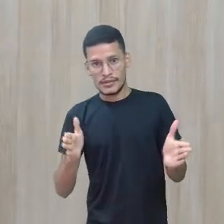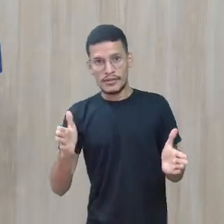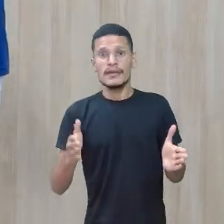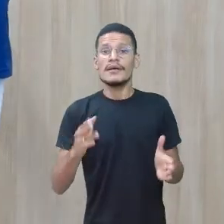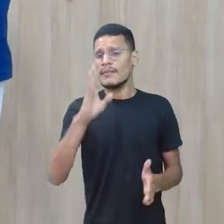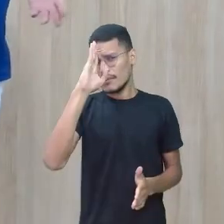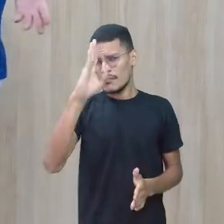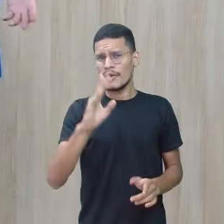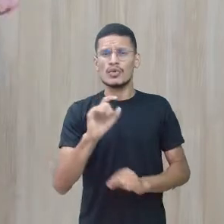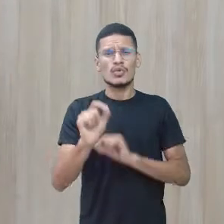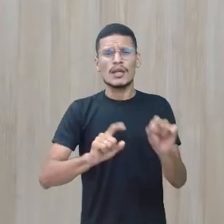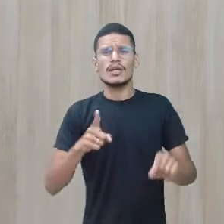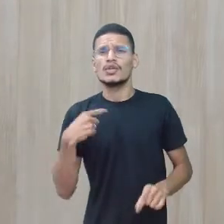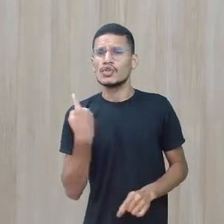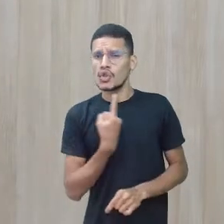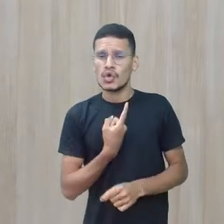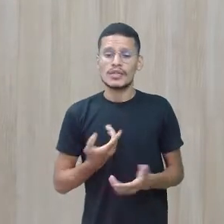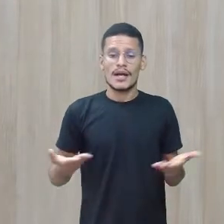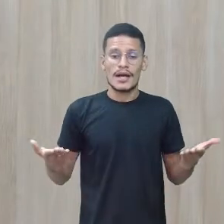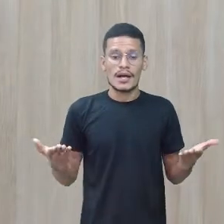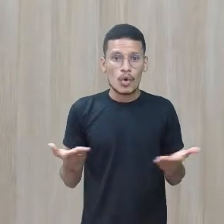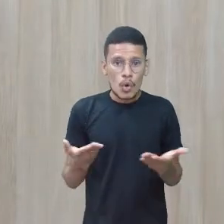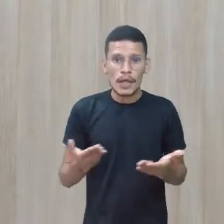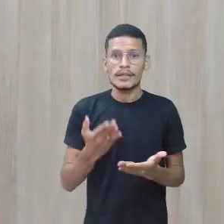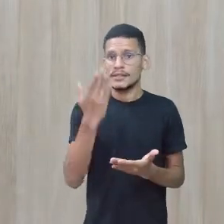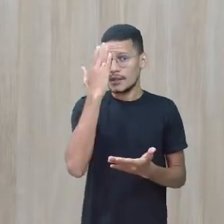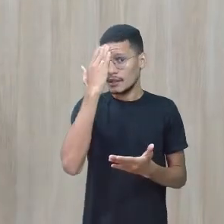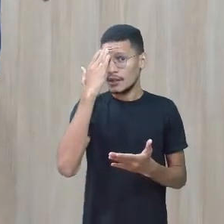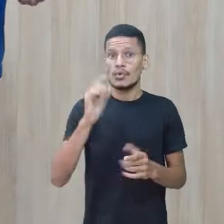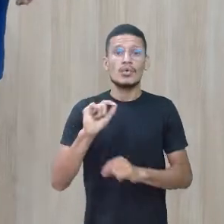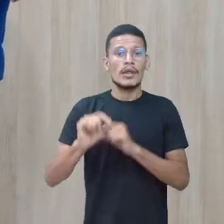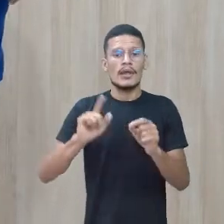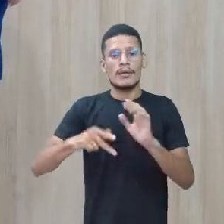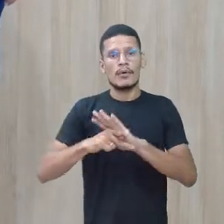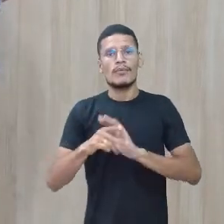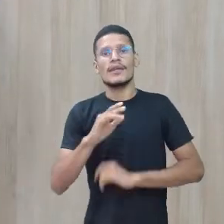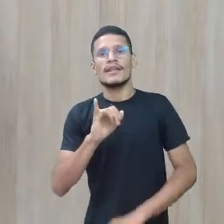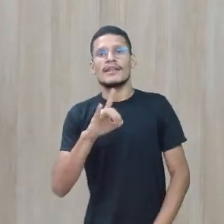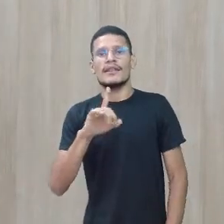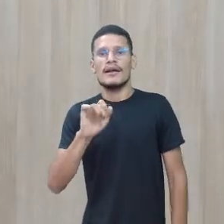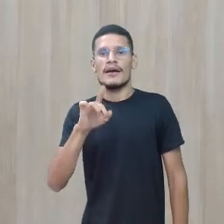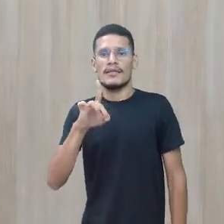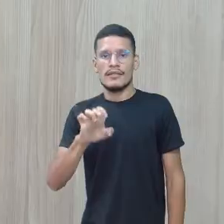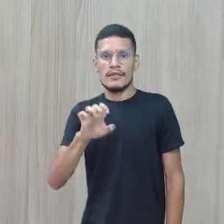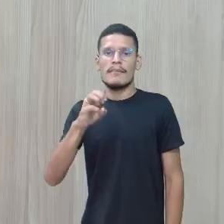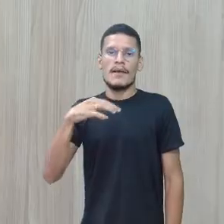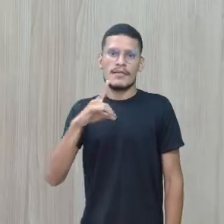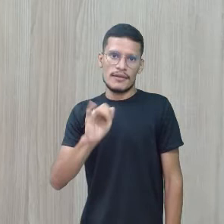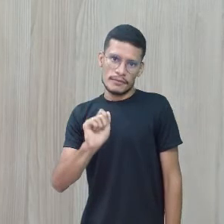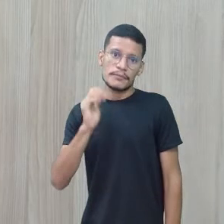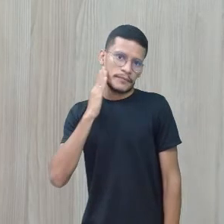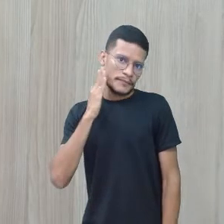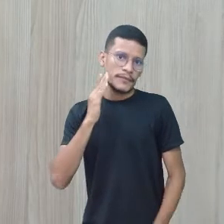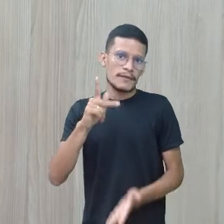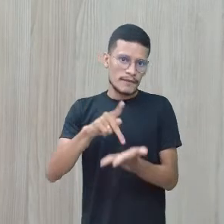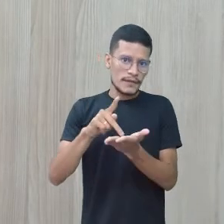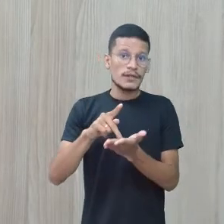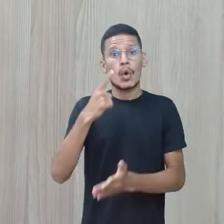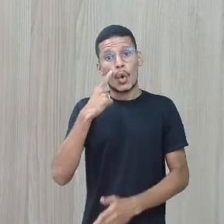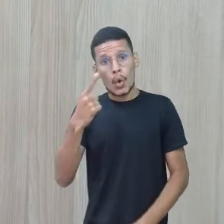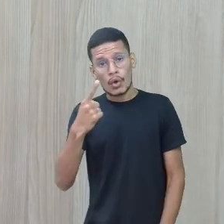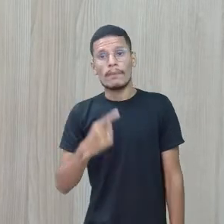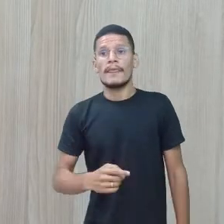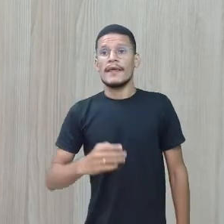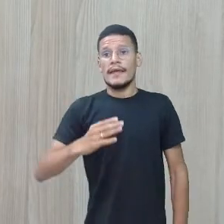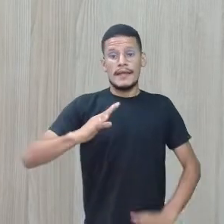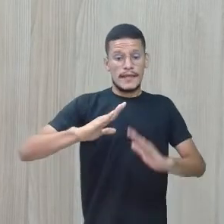para aquilo que a gente vai entender como sendo a Idade Média, não é verdade? Pois é, a Igreja Católica,